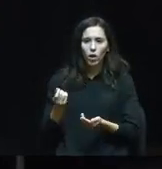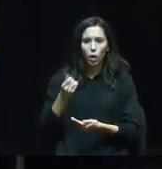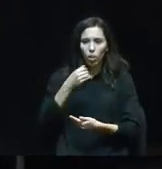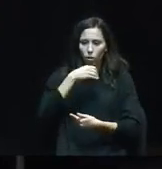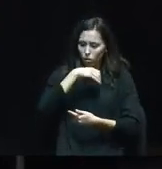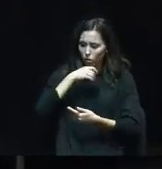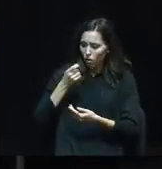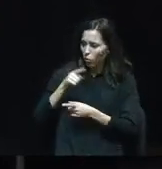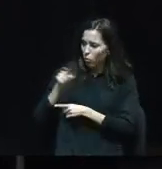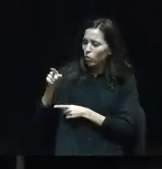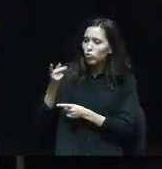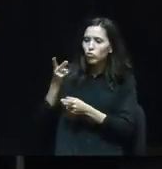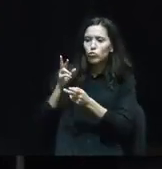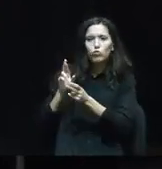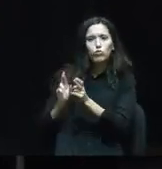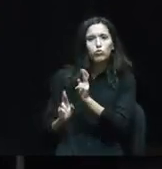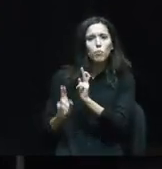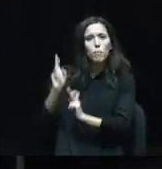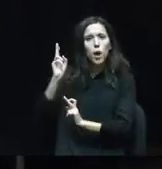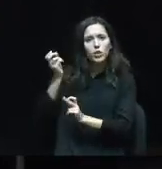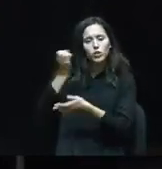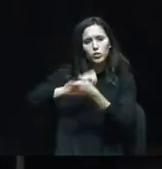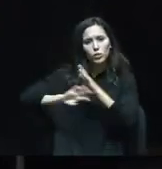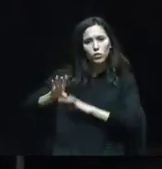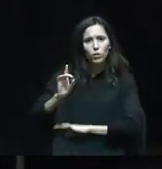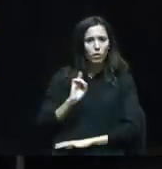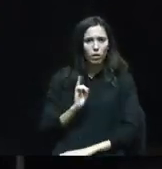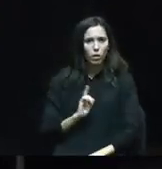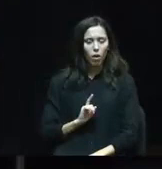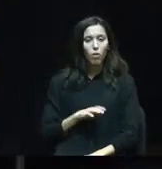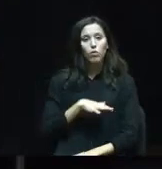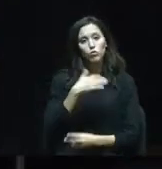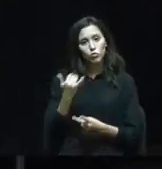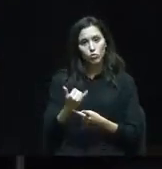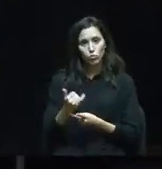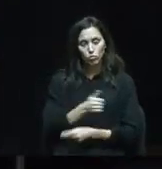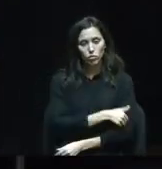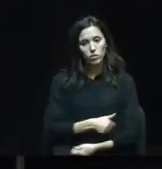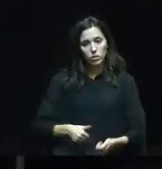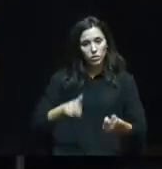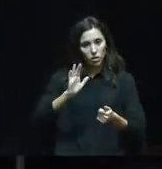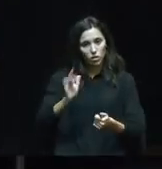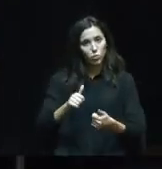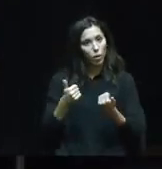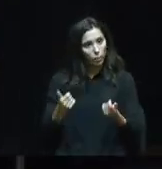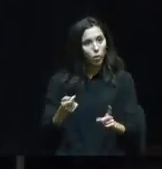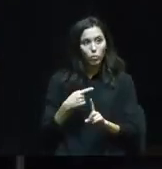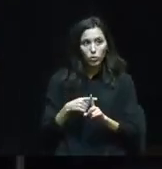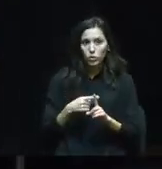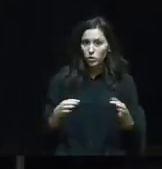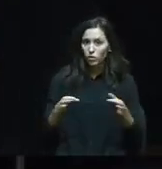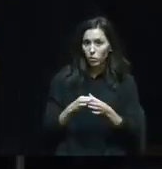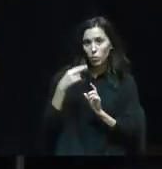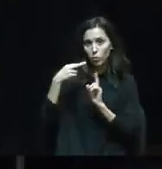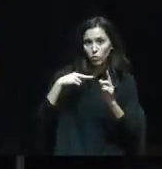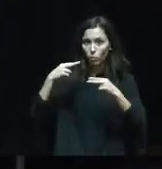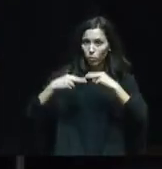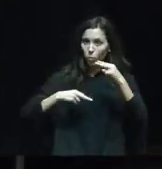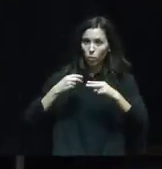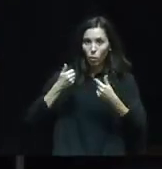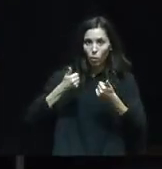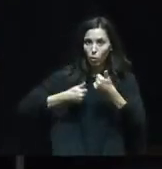tem mais. Segundo, Lisboa já é uma cidade extremamente atrativa do ponto de vista fiscal e, por isso,